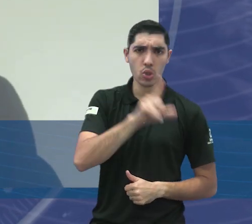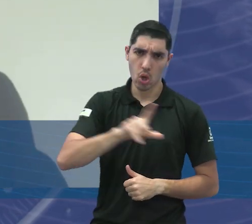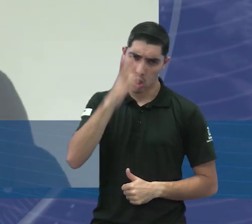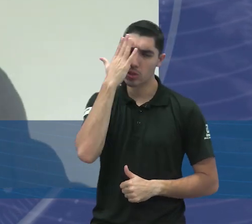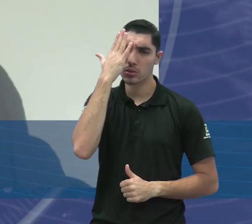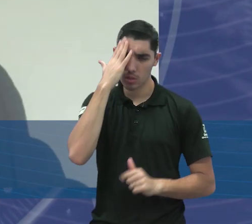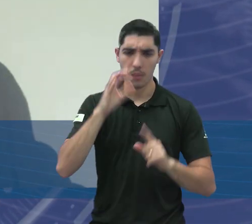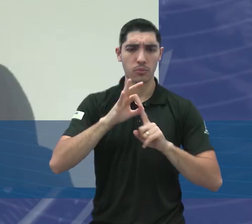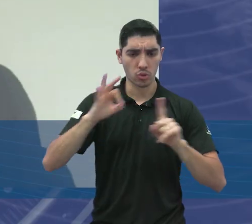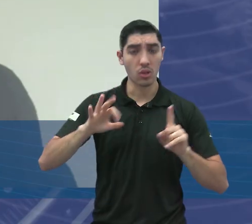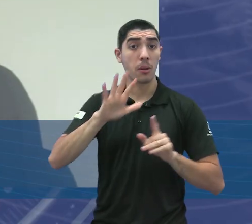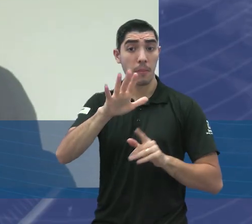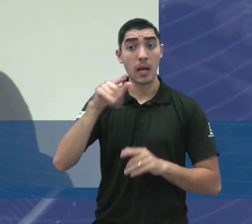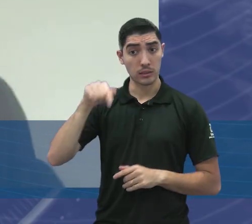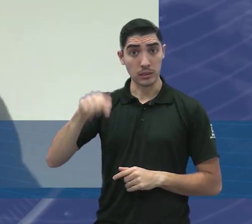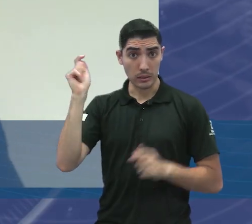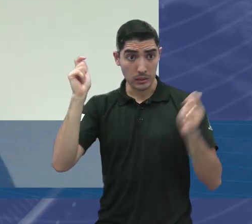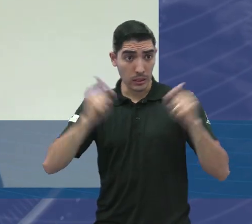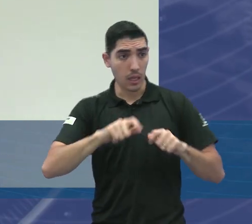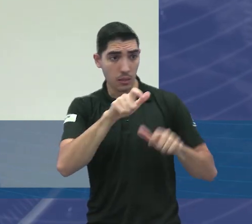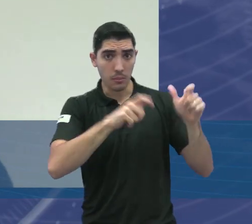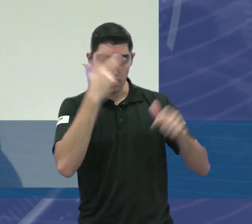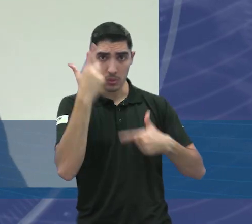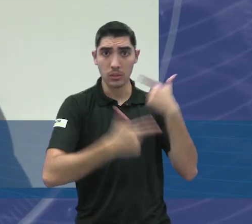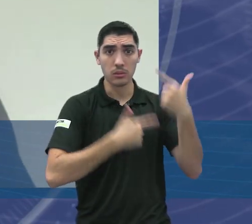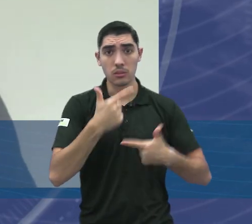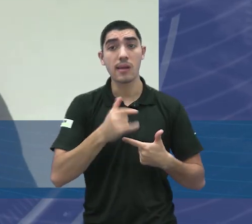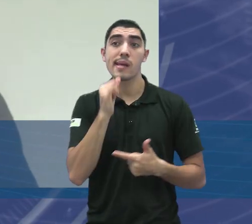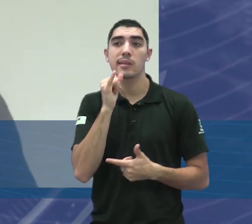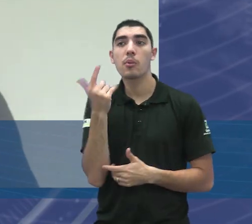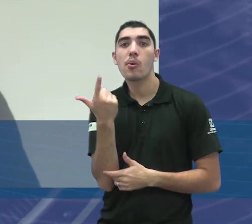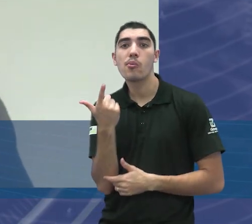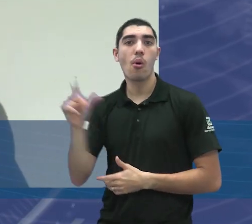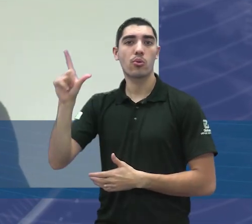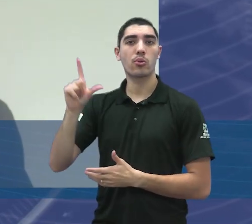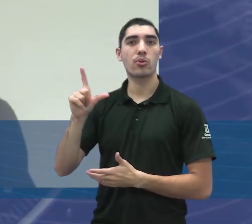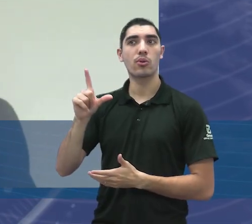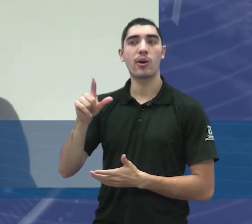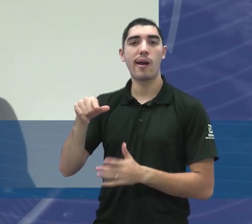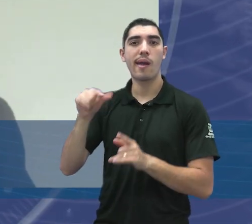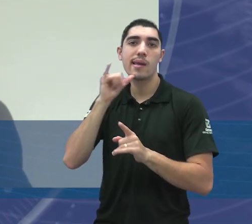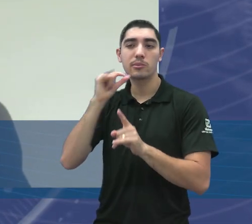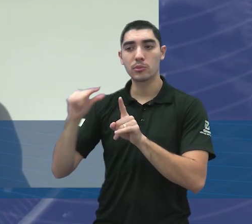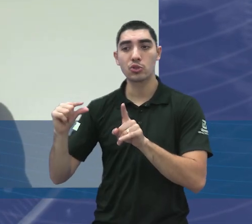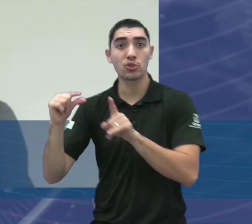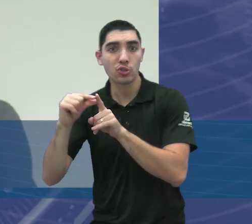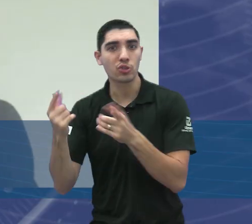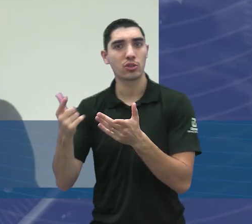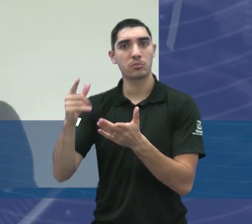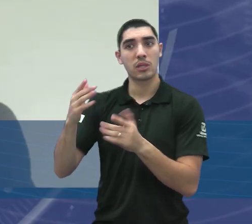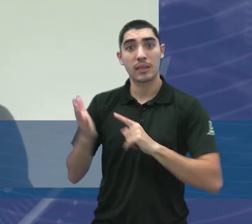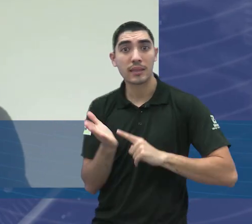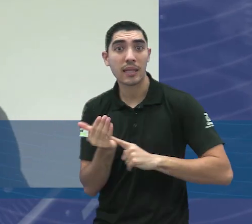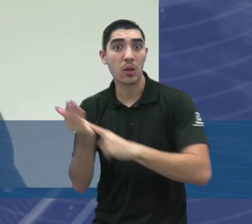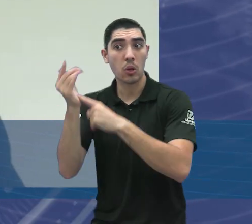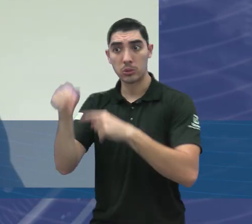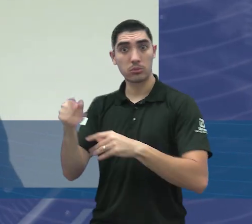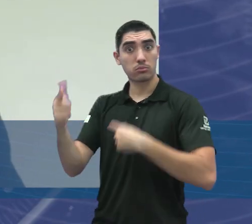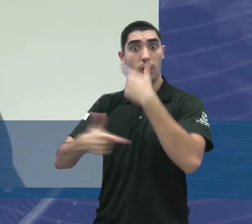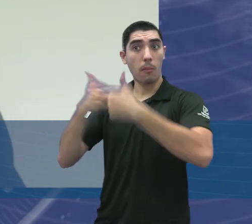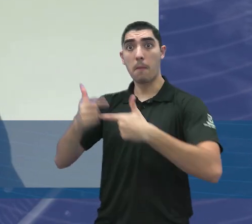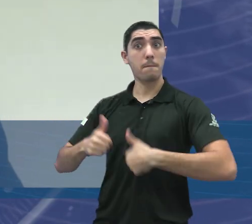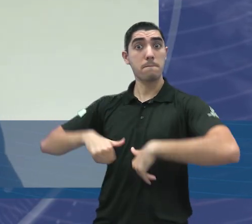dúvida, mas ela não gera o emprego que gera um chip, não é? Então, esse é um problema muito sério que o Brasil tem